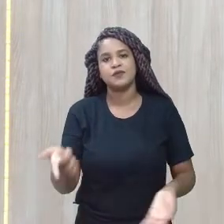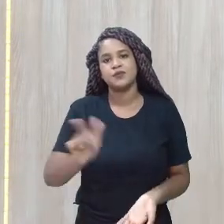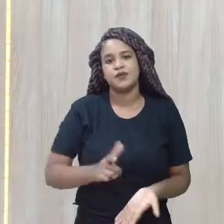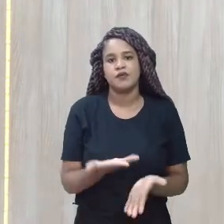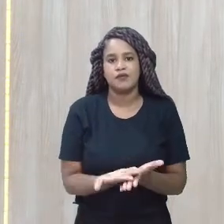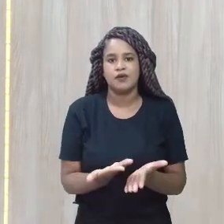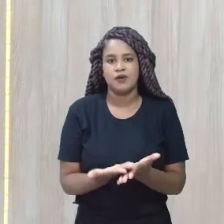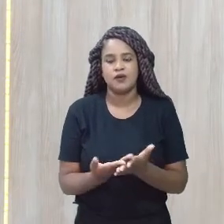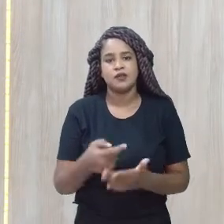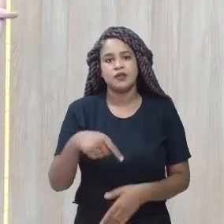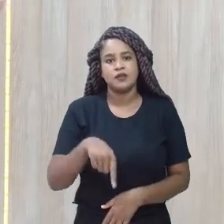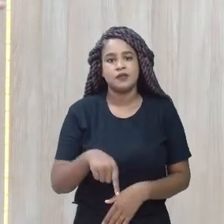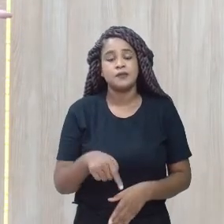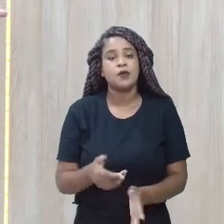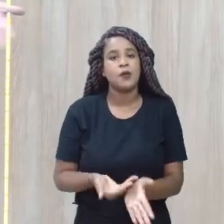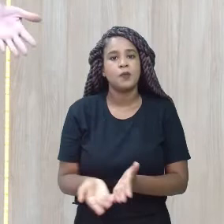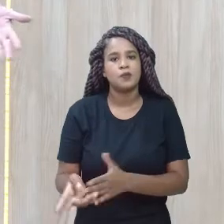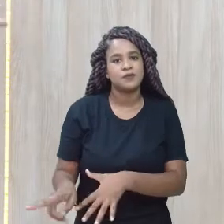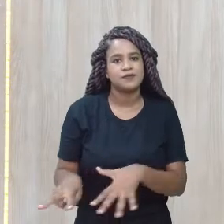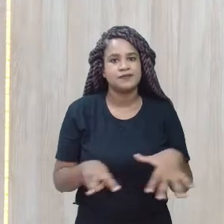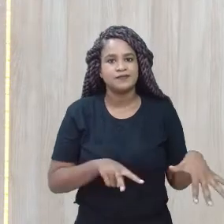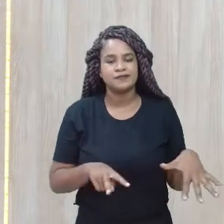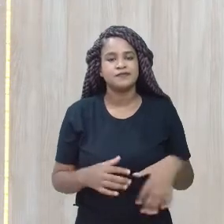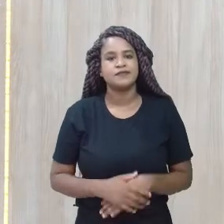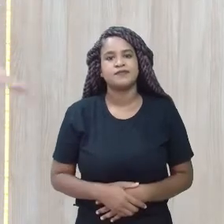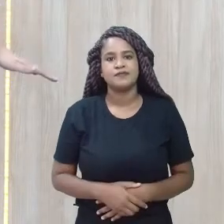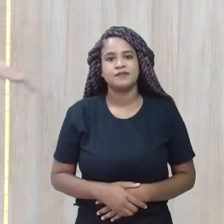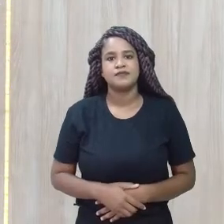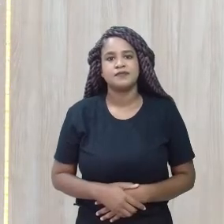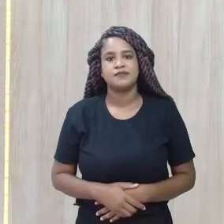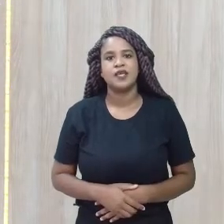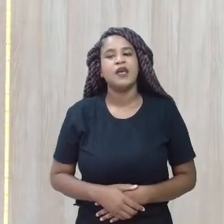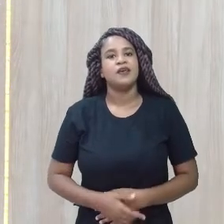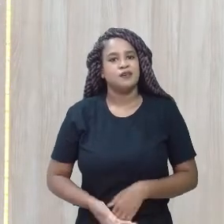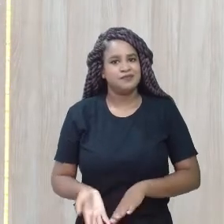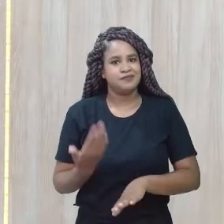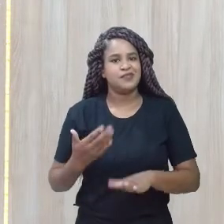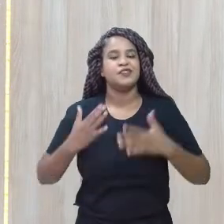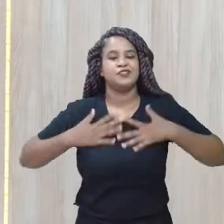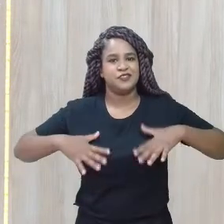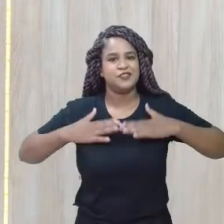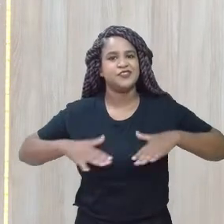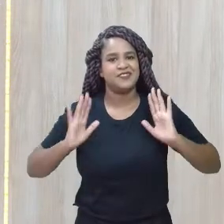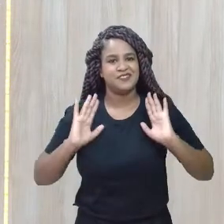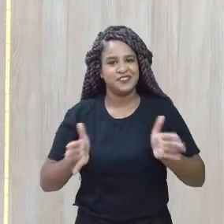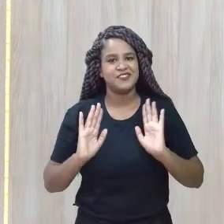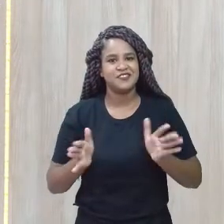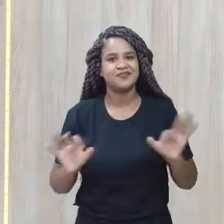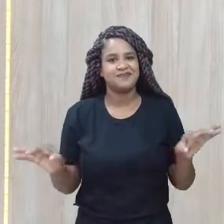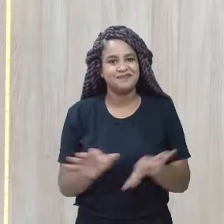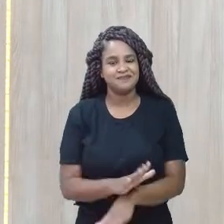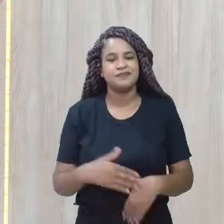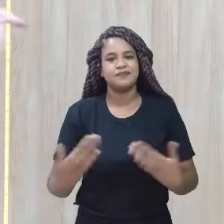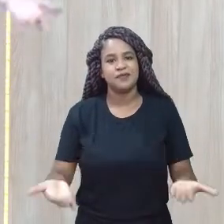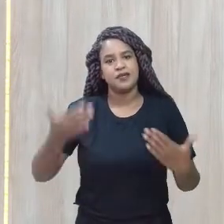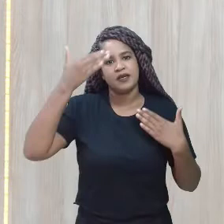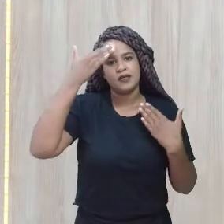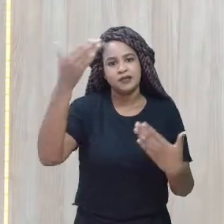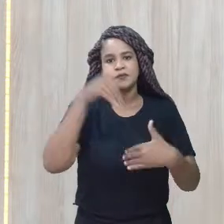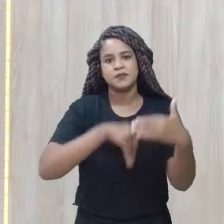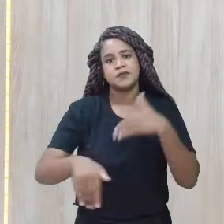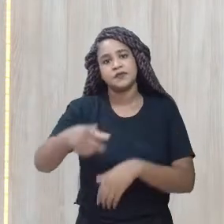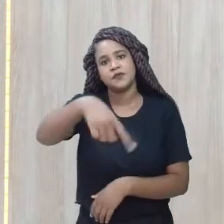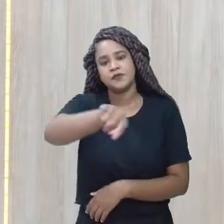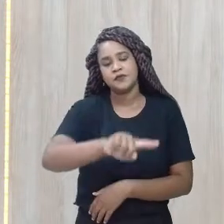nossa aula aqui, né? Começando a nossa semana depois daquele descanso merecido, tá certo, gente? Já agradeço a participação